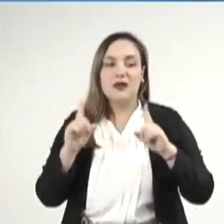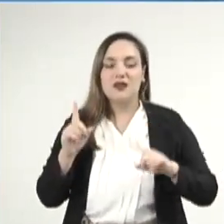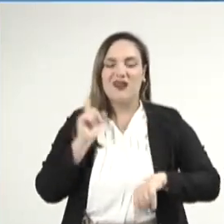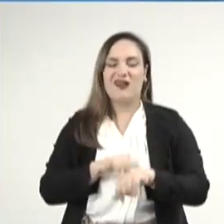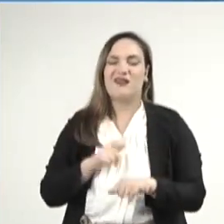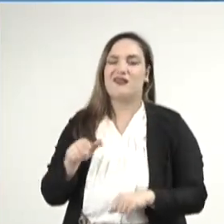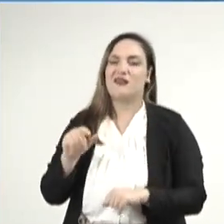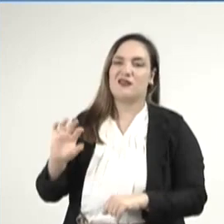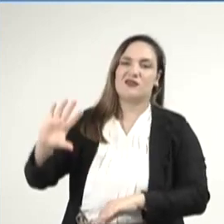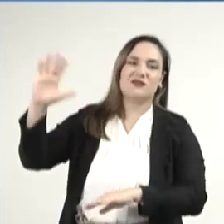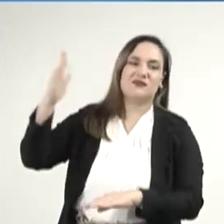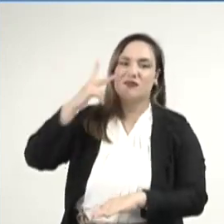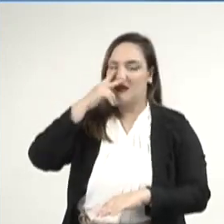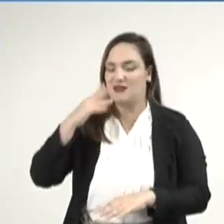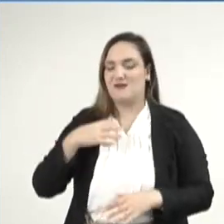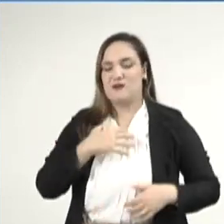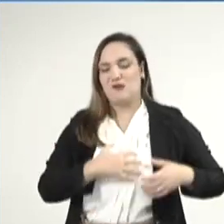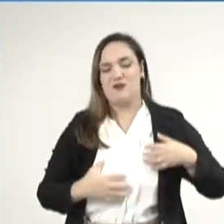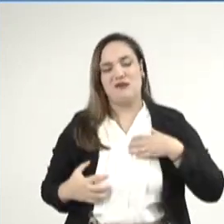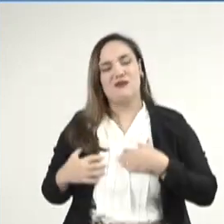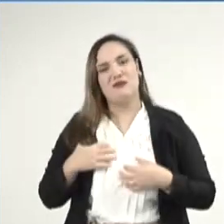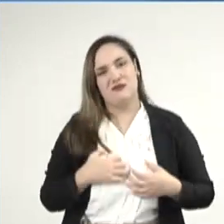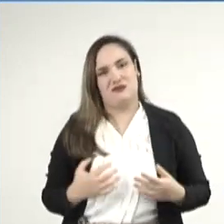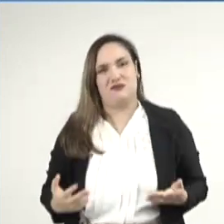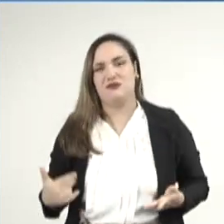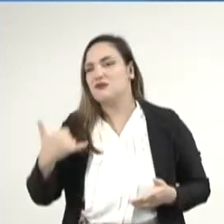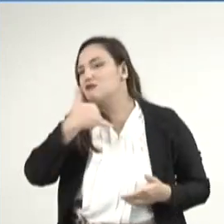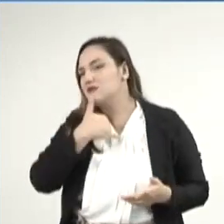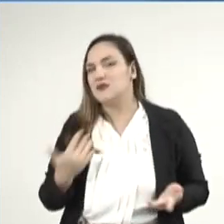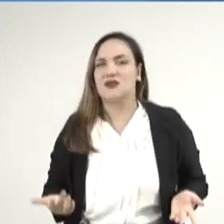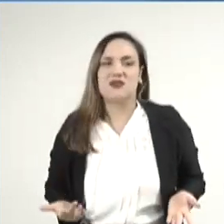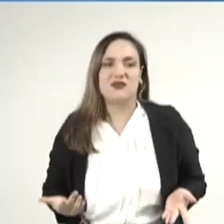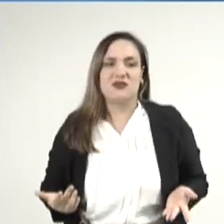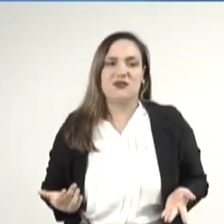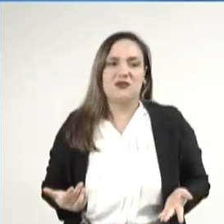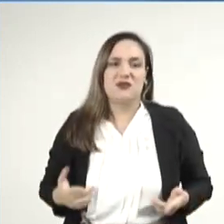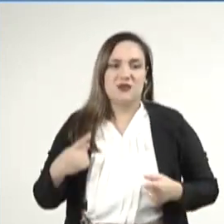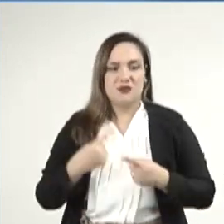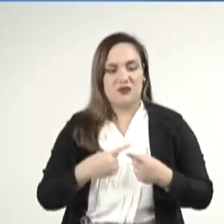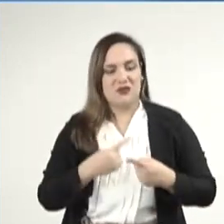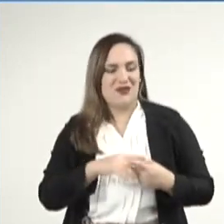situação dessa, acaba criando um mal-estar e uma tristeza numa Polícia